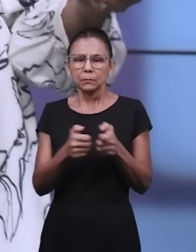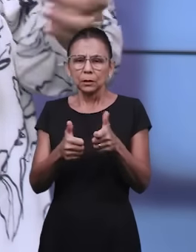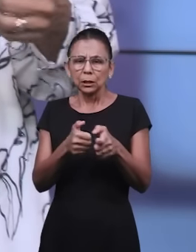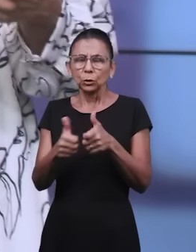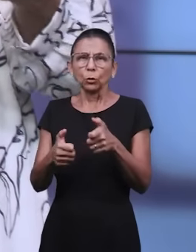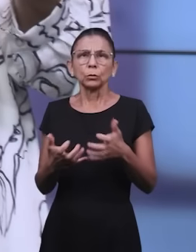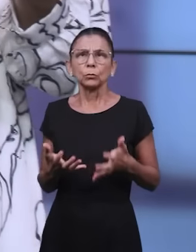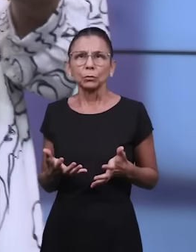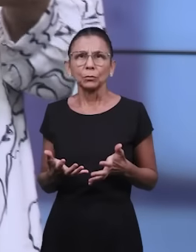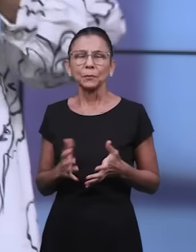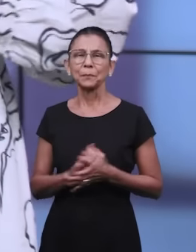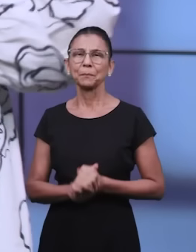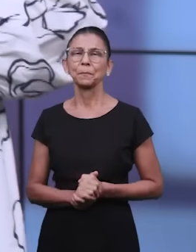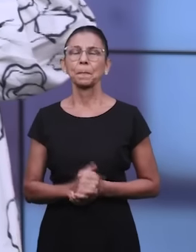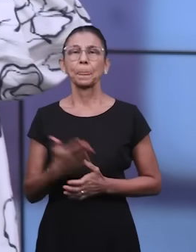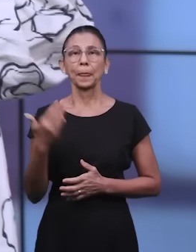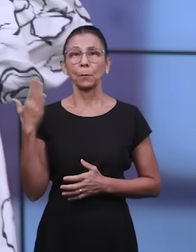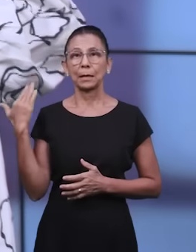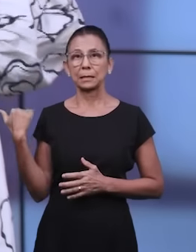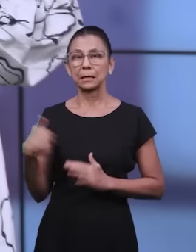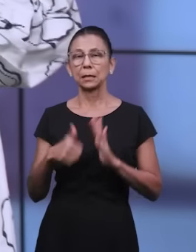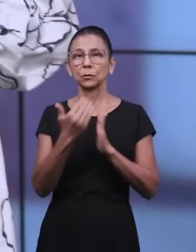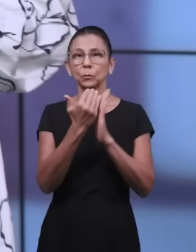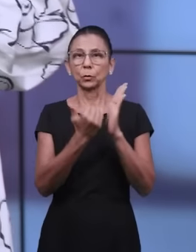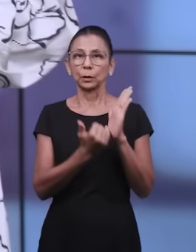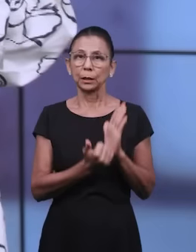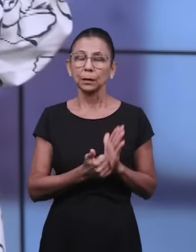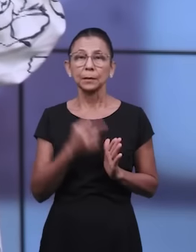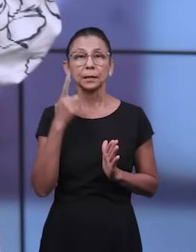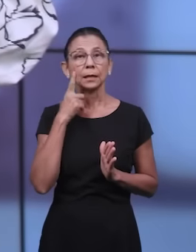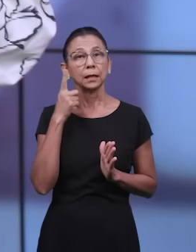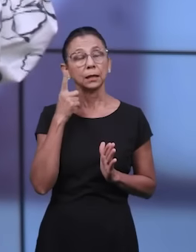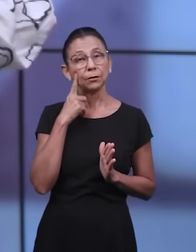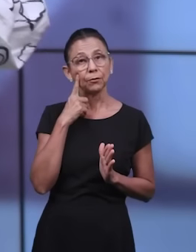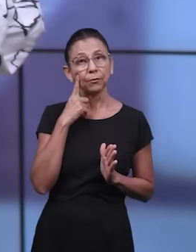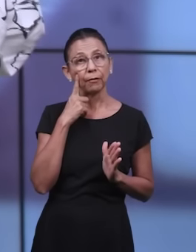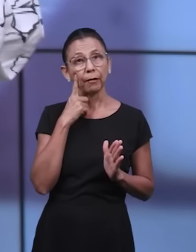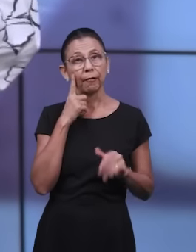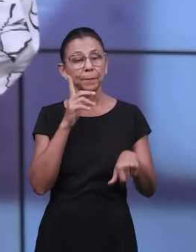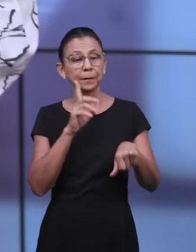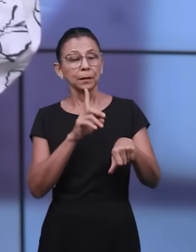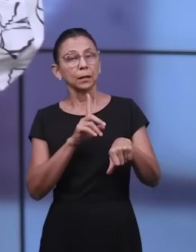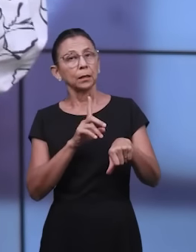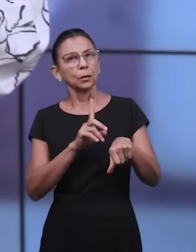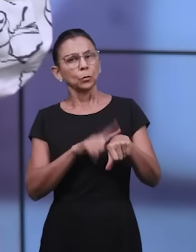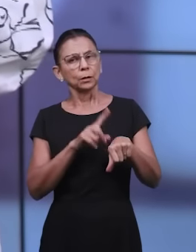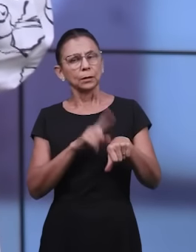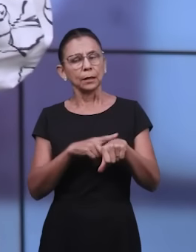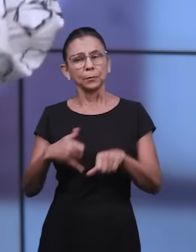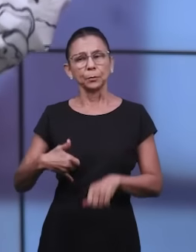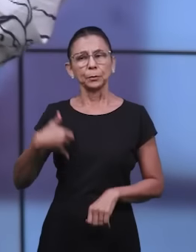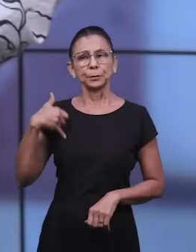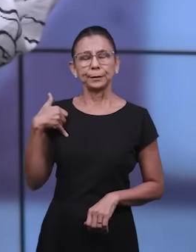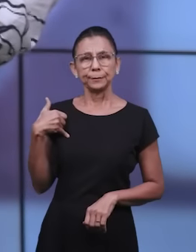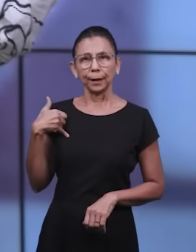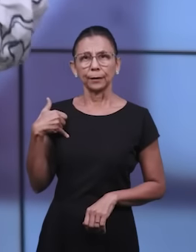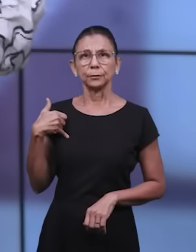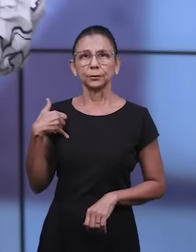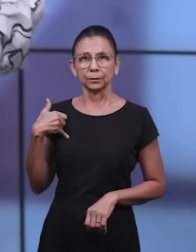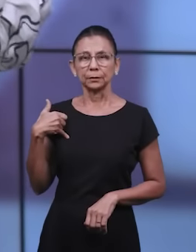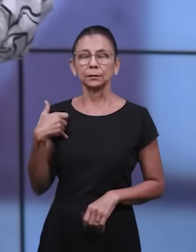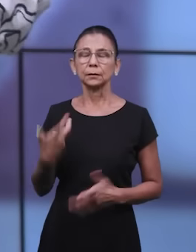eletrônico? Em episódios anteriores, nós falamos do tempo por idade. Então, busque um tempo que vale para